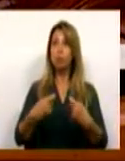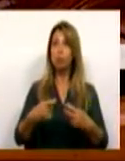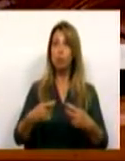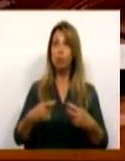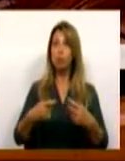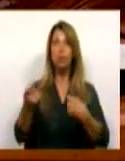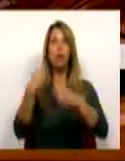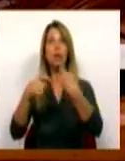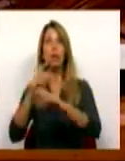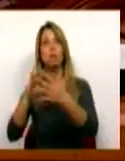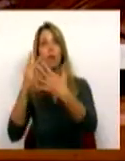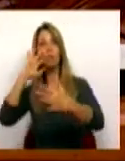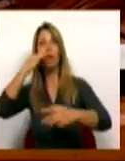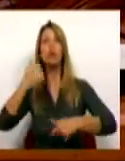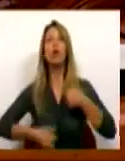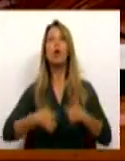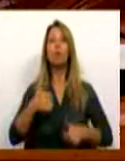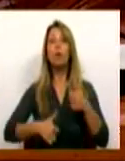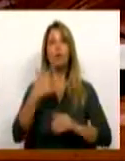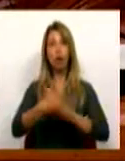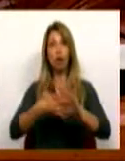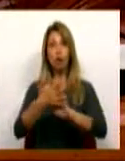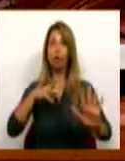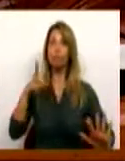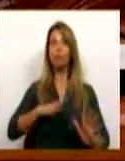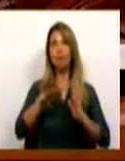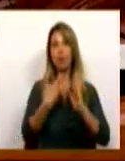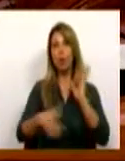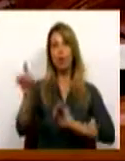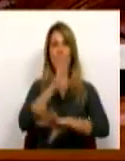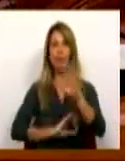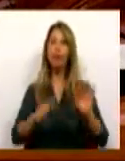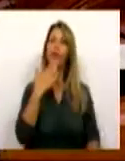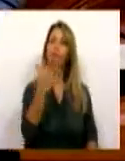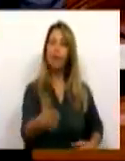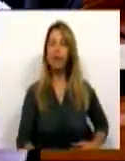prejudicassem a competitividade da indústria portuguesa no quadro comunitário. Obrigado.